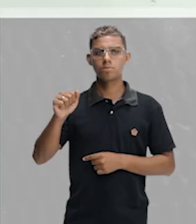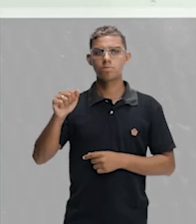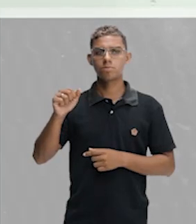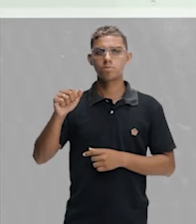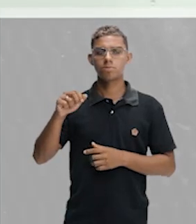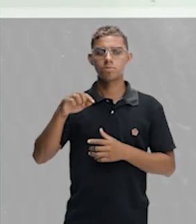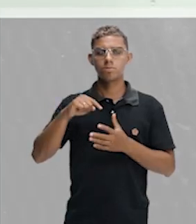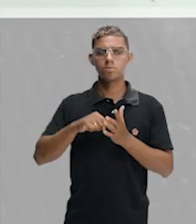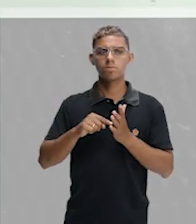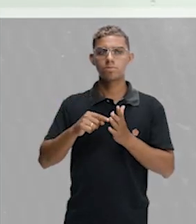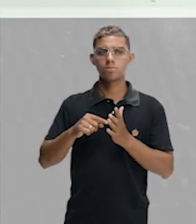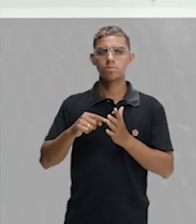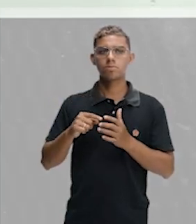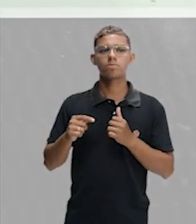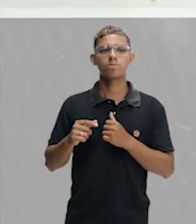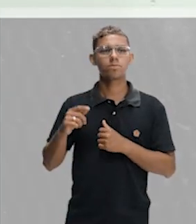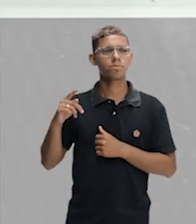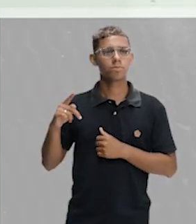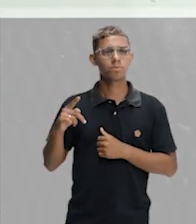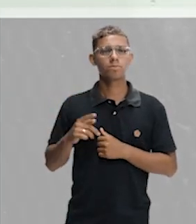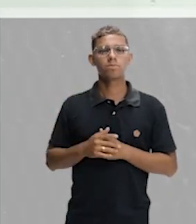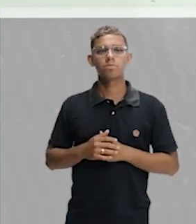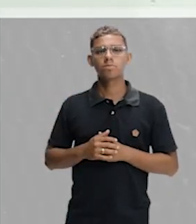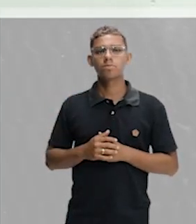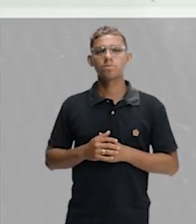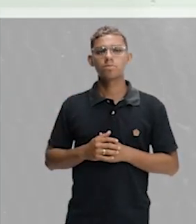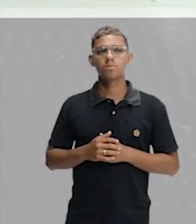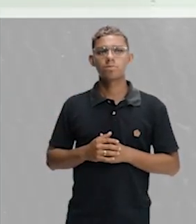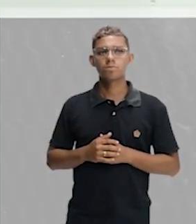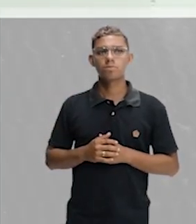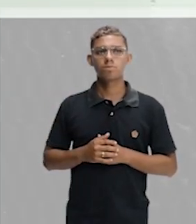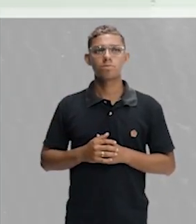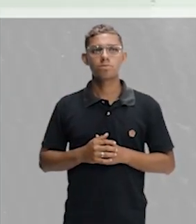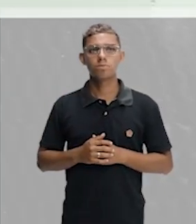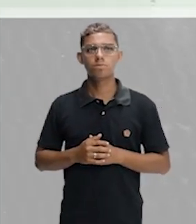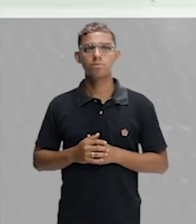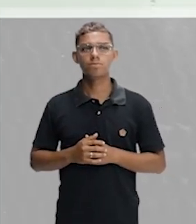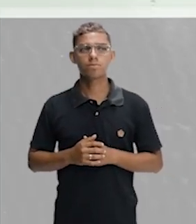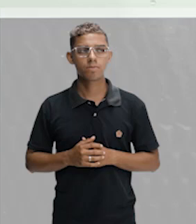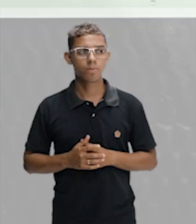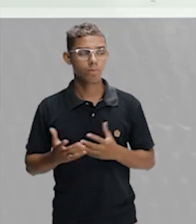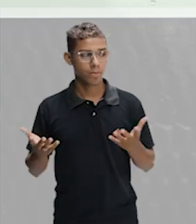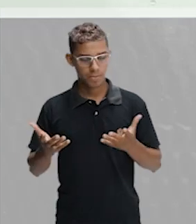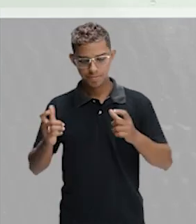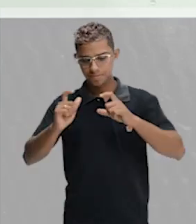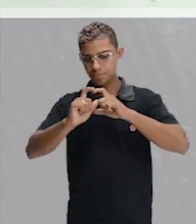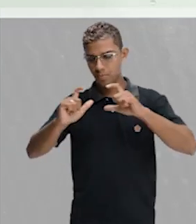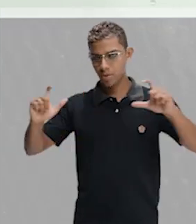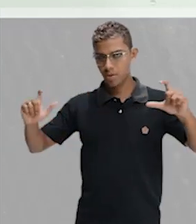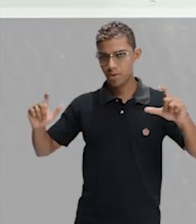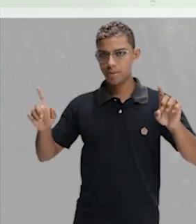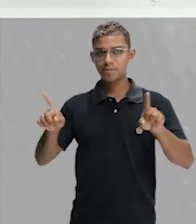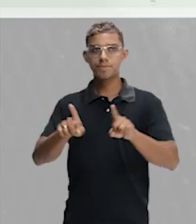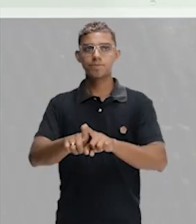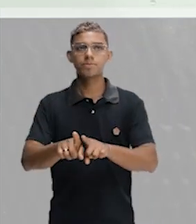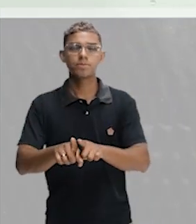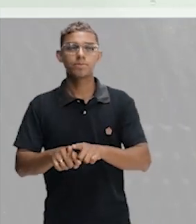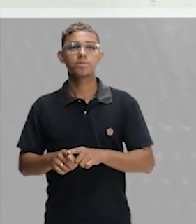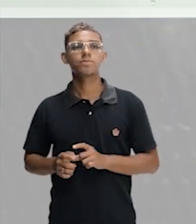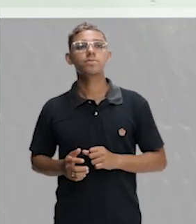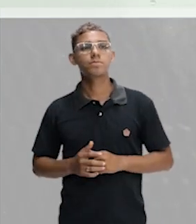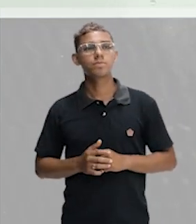Y = MX + n hora então vai ficar Y